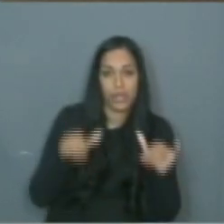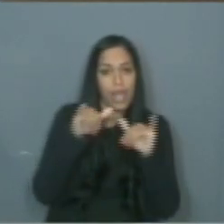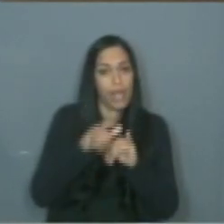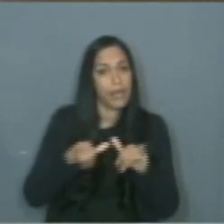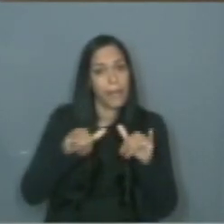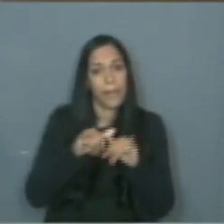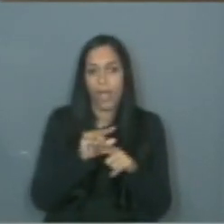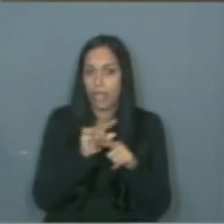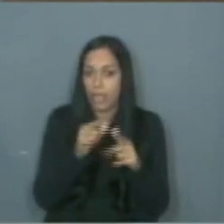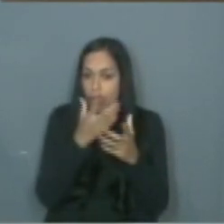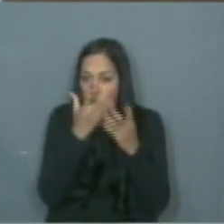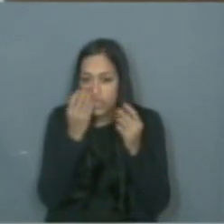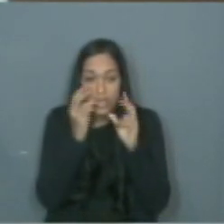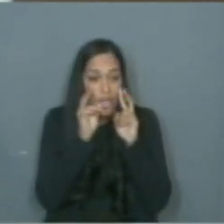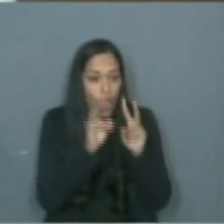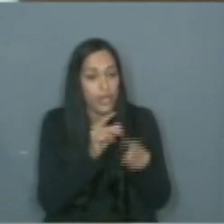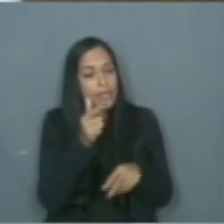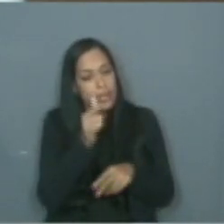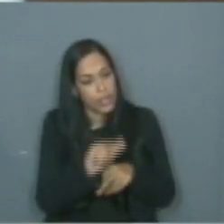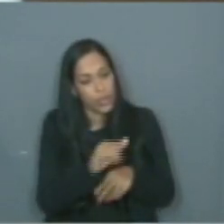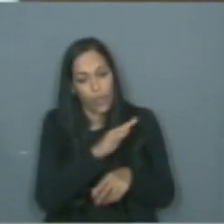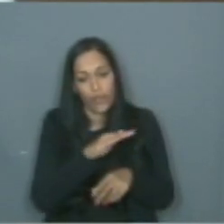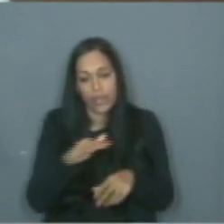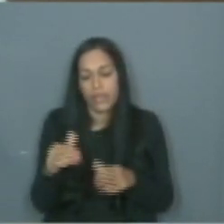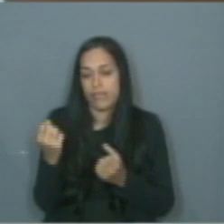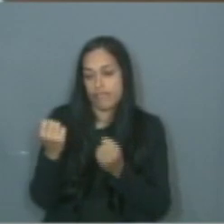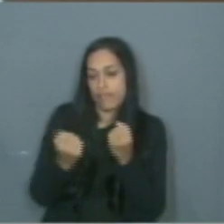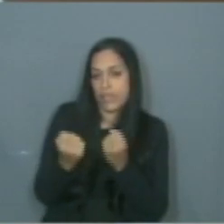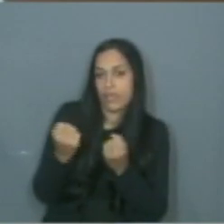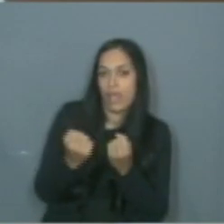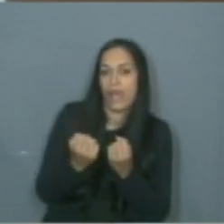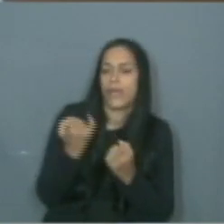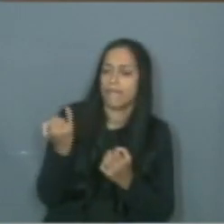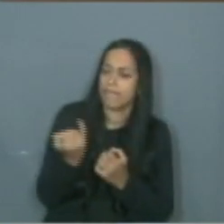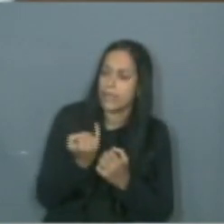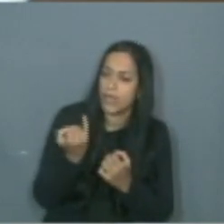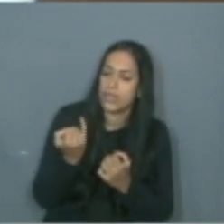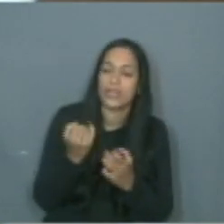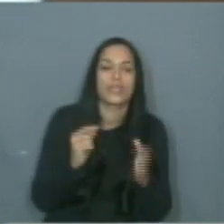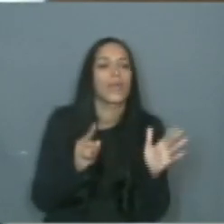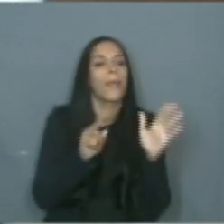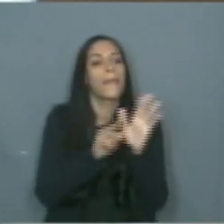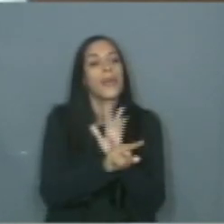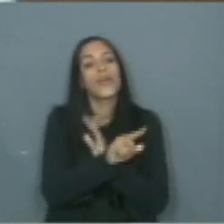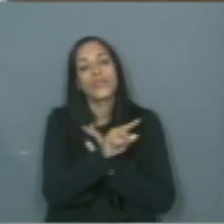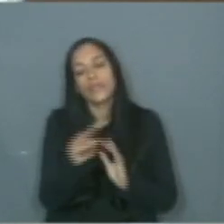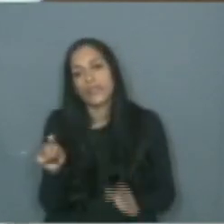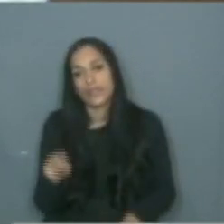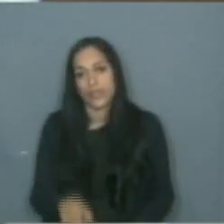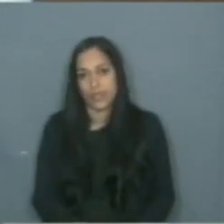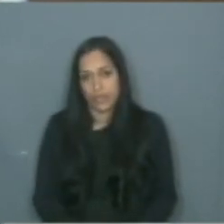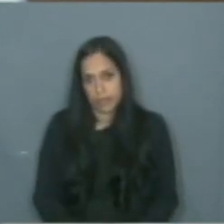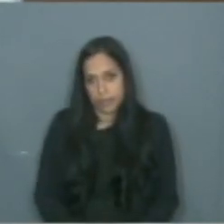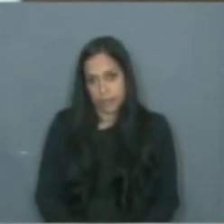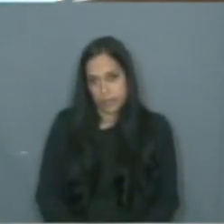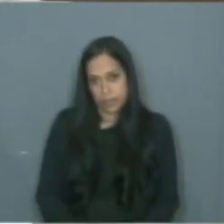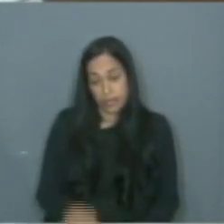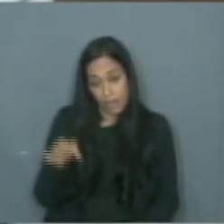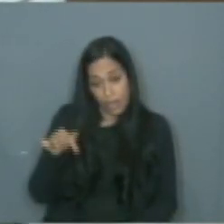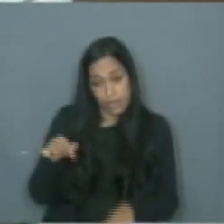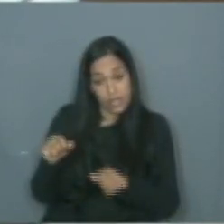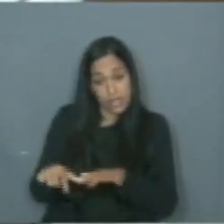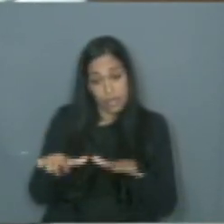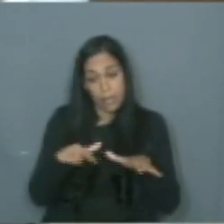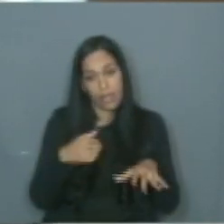esqueça, olhe de novo, criança no carro, deverá reforçar a importância. Eu pergunto, Essa mesma semana eu